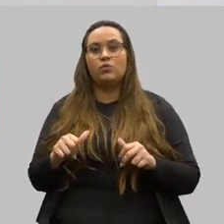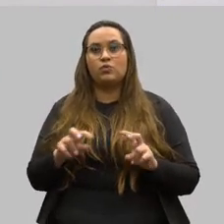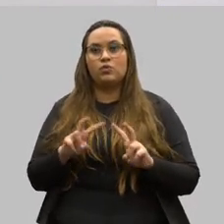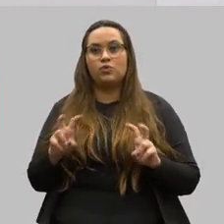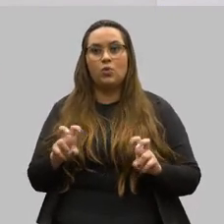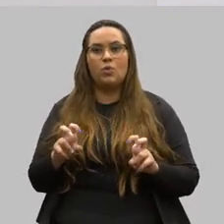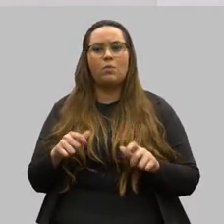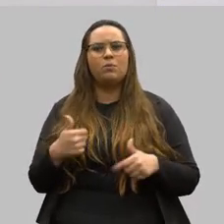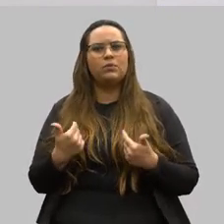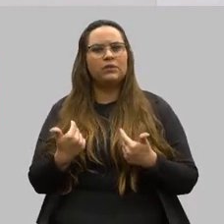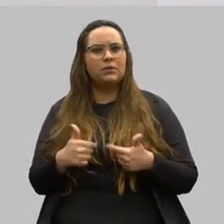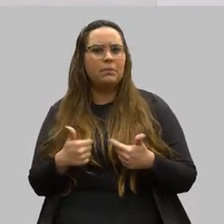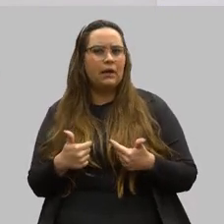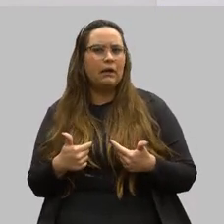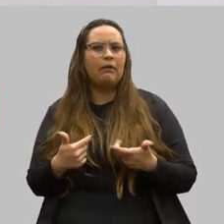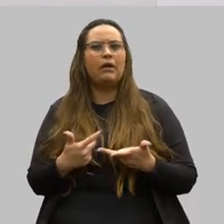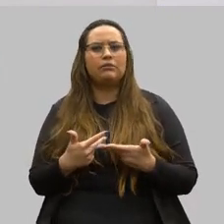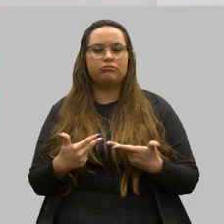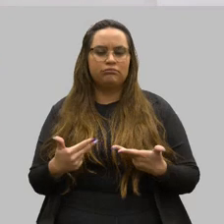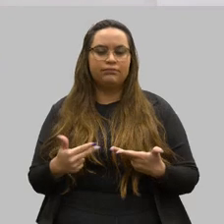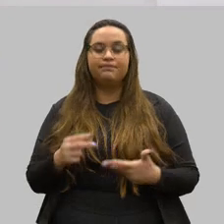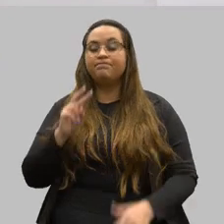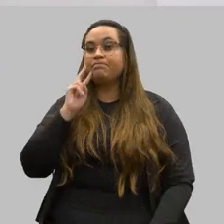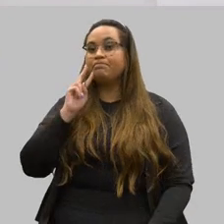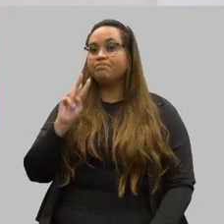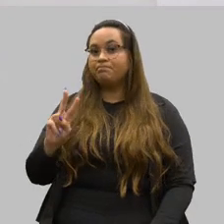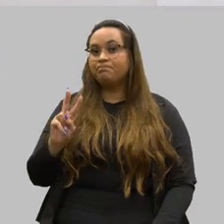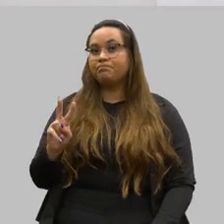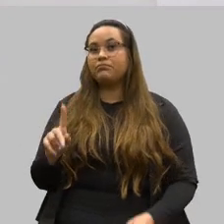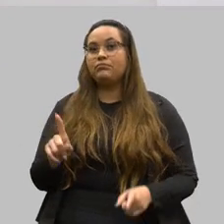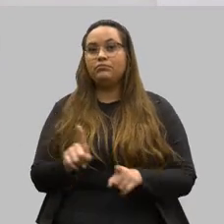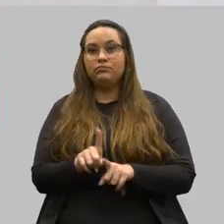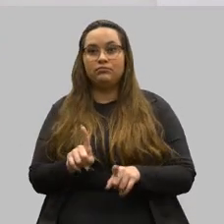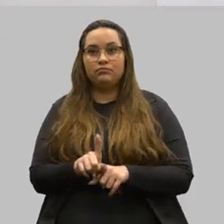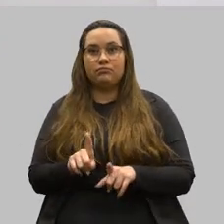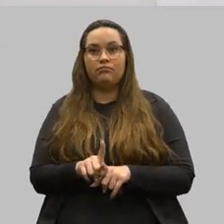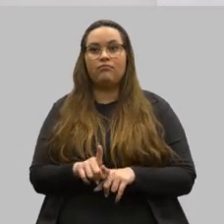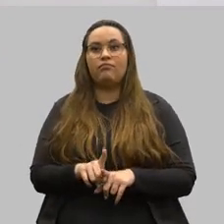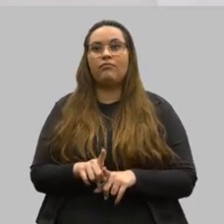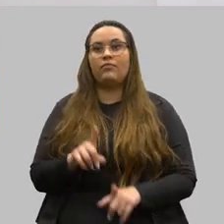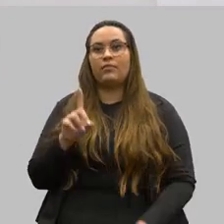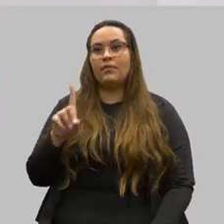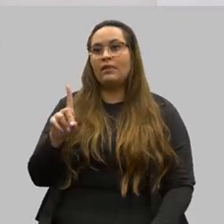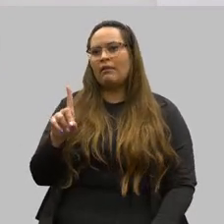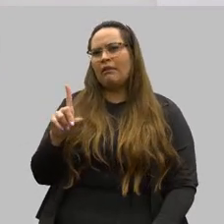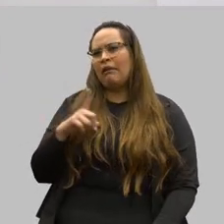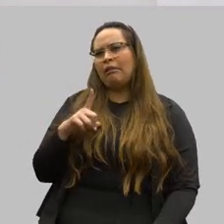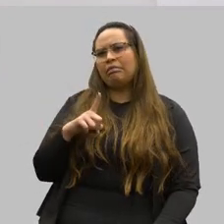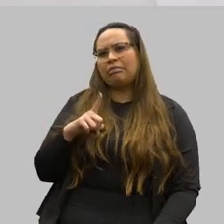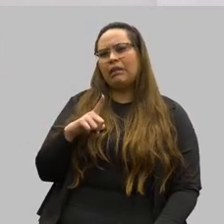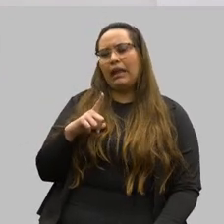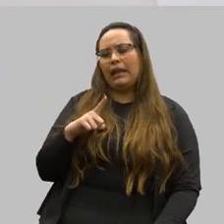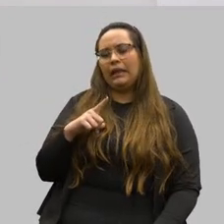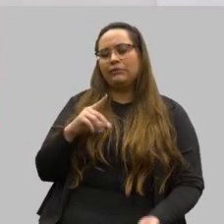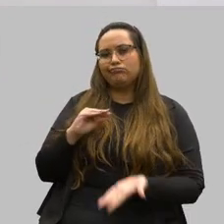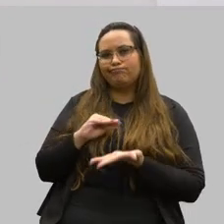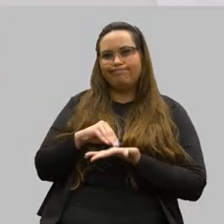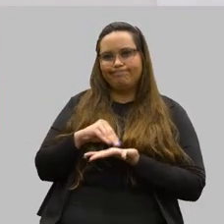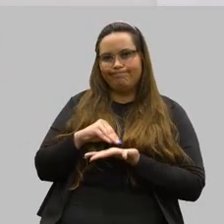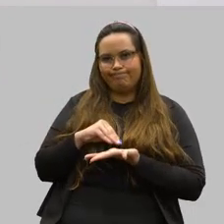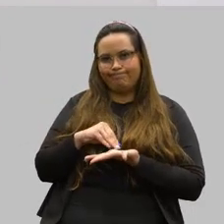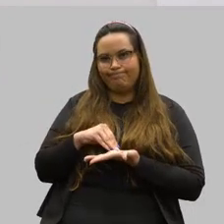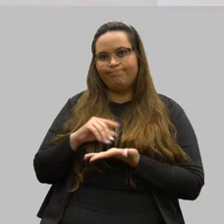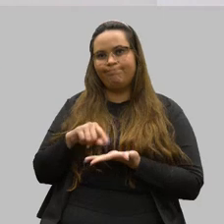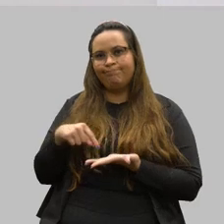trabalho do Corpo de Bombeiros e vi também que então nós temos um déficit né e déficit que a gente luta bastante aqui